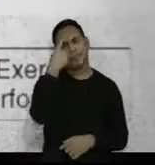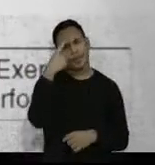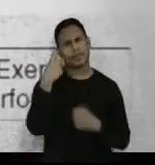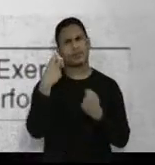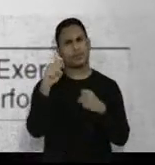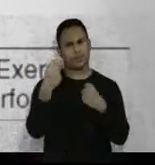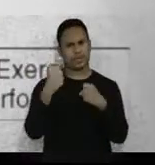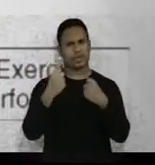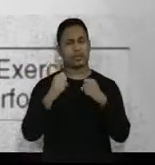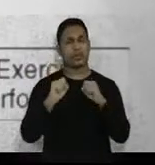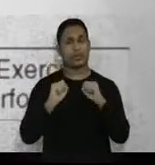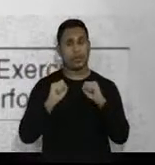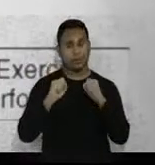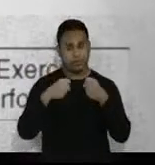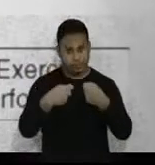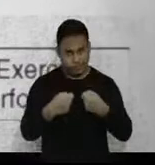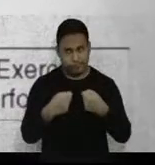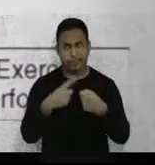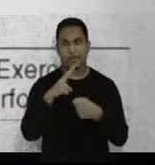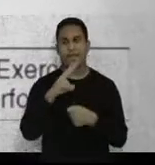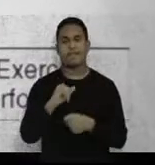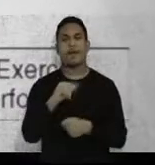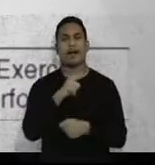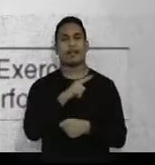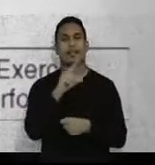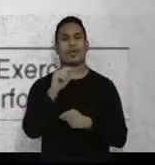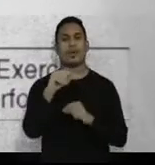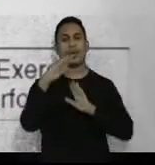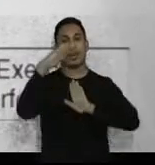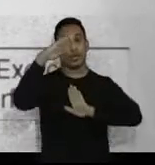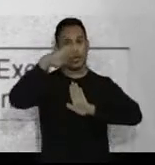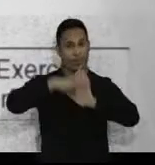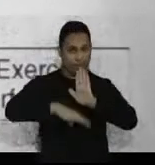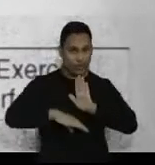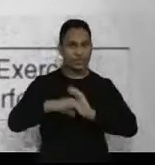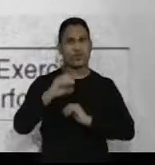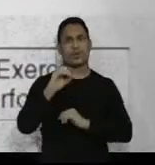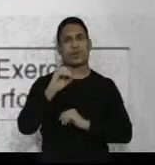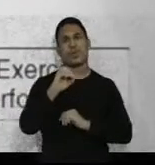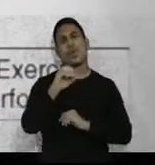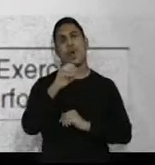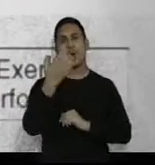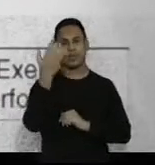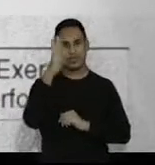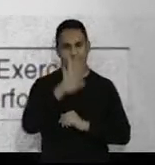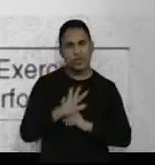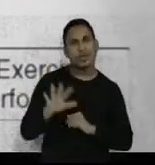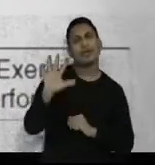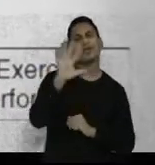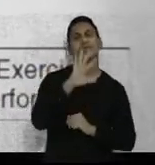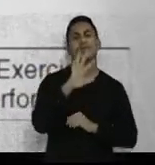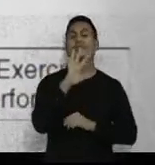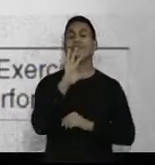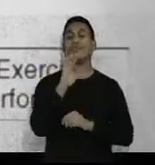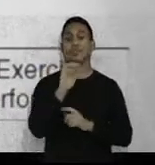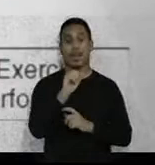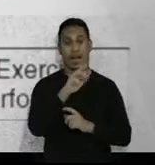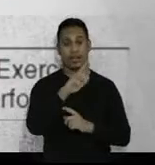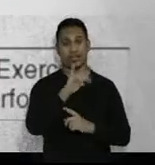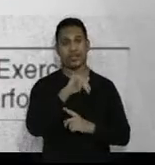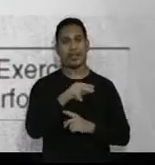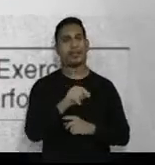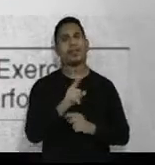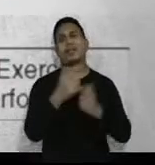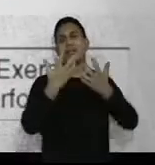ter uma diminuição dessa oxigenação a nível muscular, a arginina já não vai ser efetiva para a produção de óxido